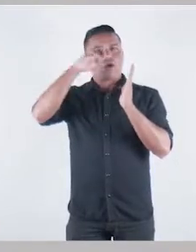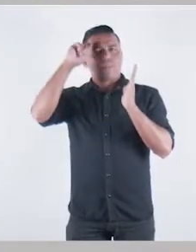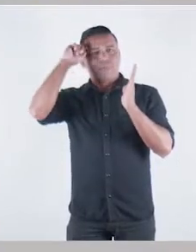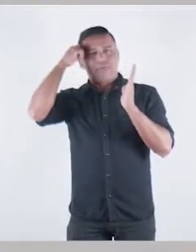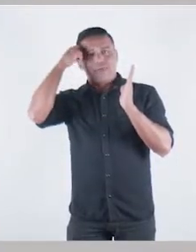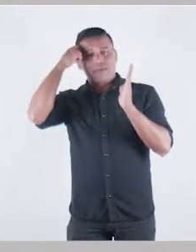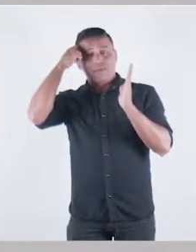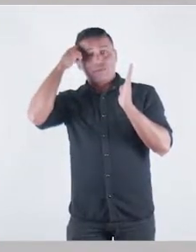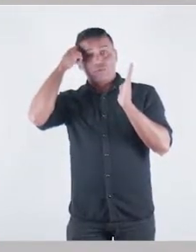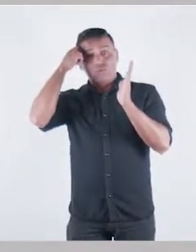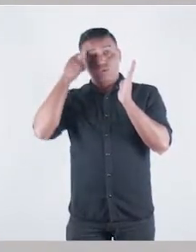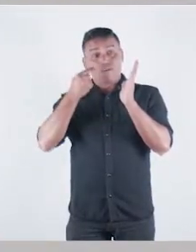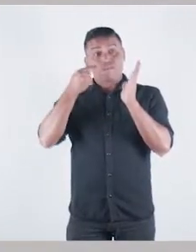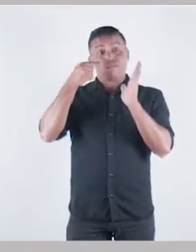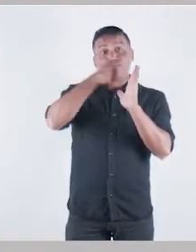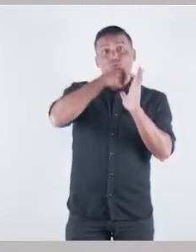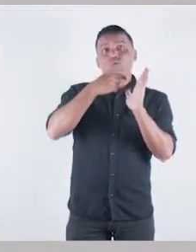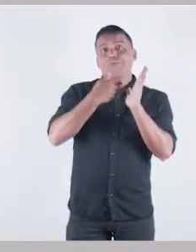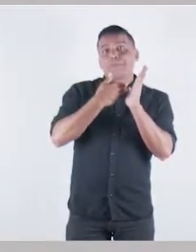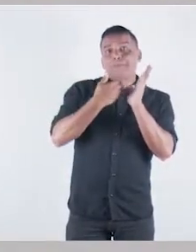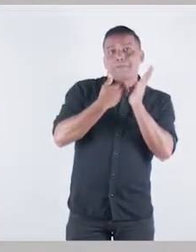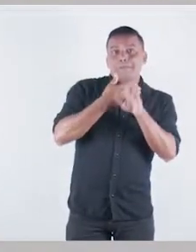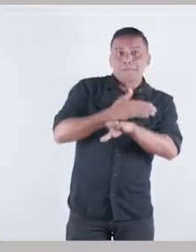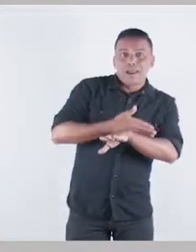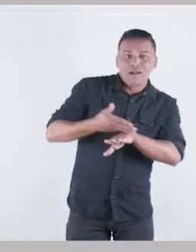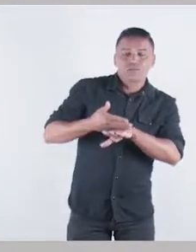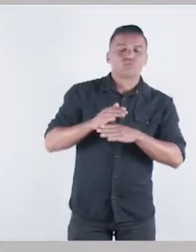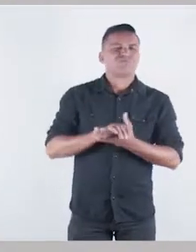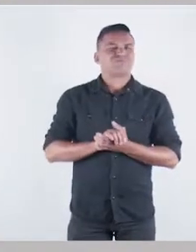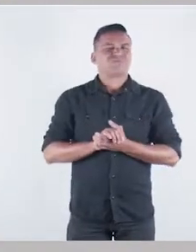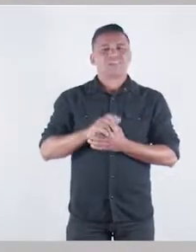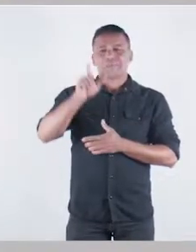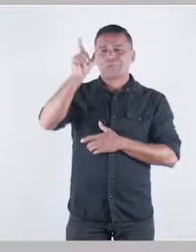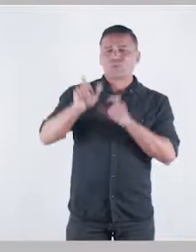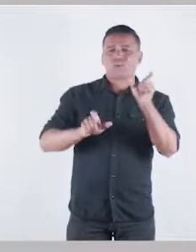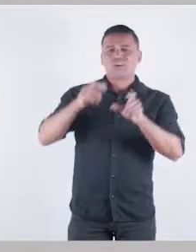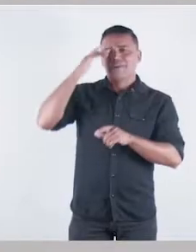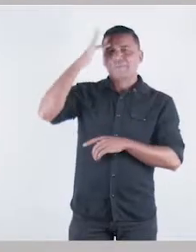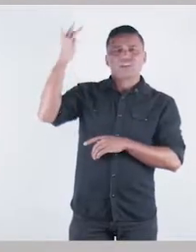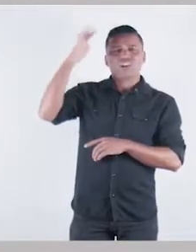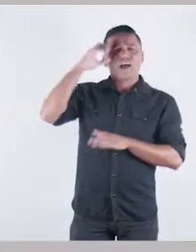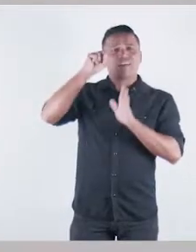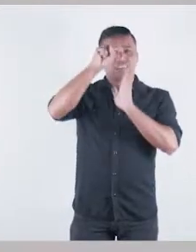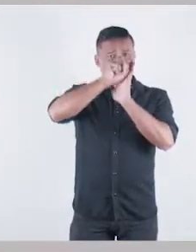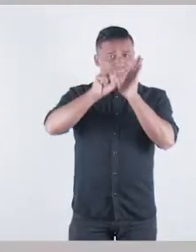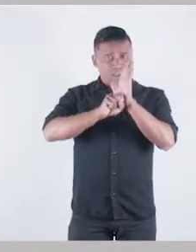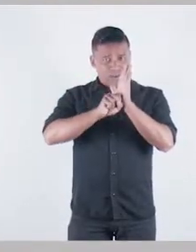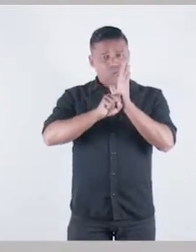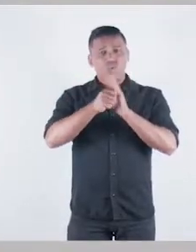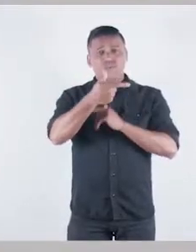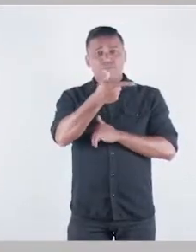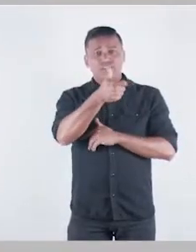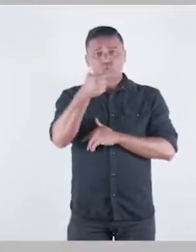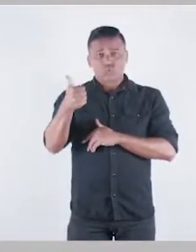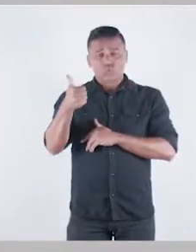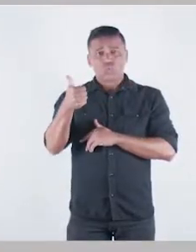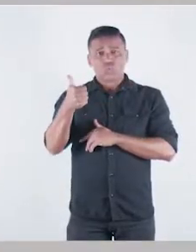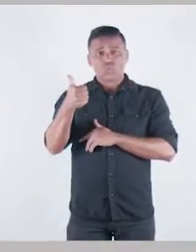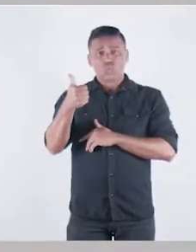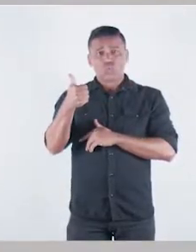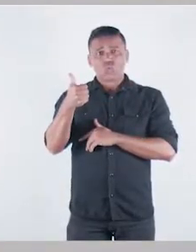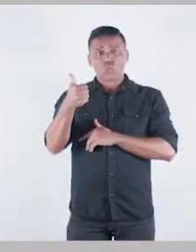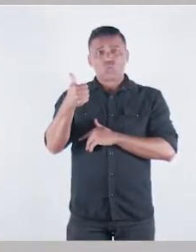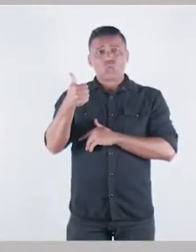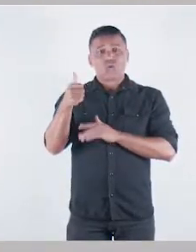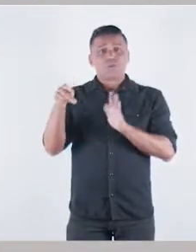branco, ninguém poderia imaginar que, em pleno século XXI, no coração nervoso